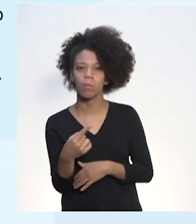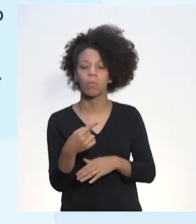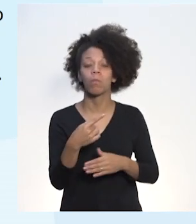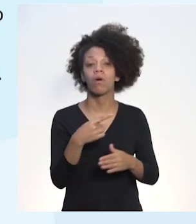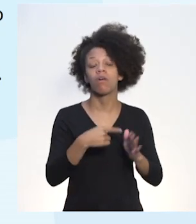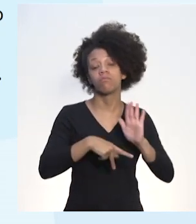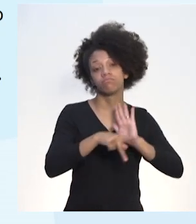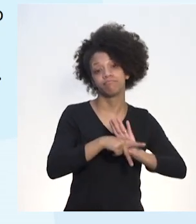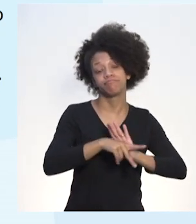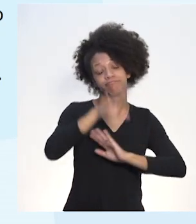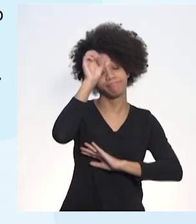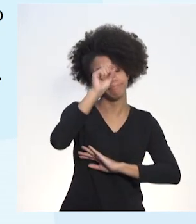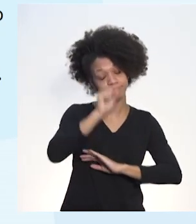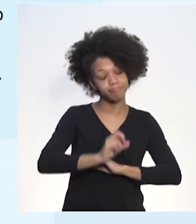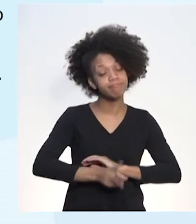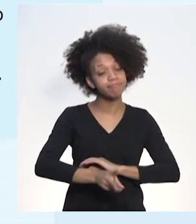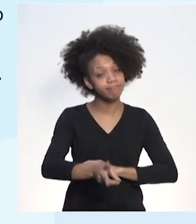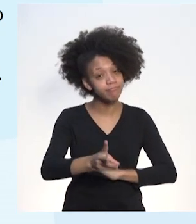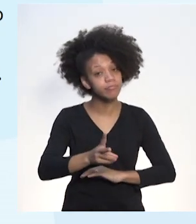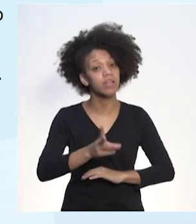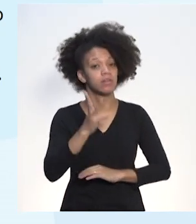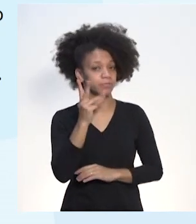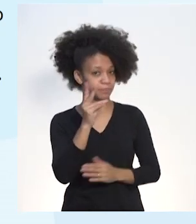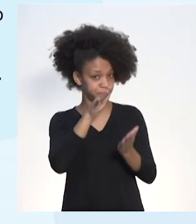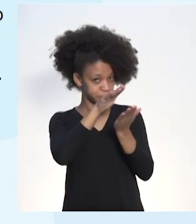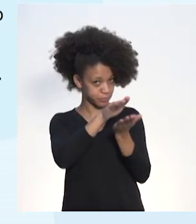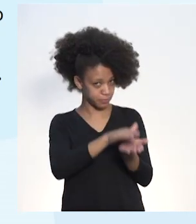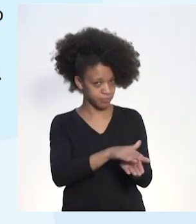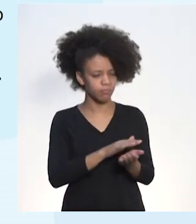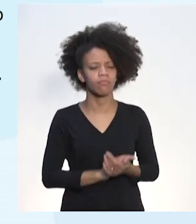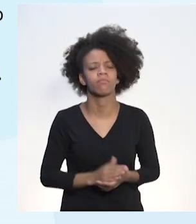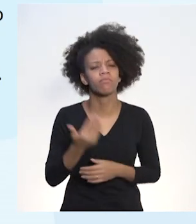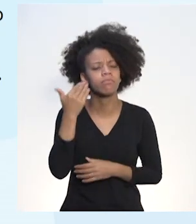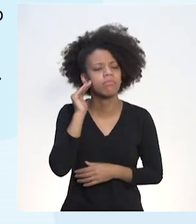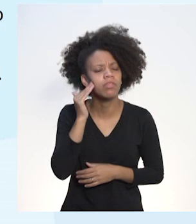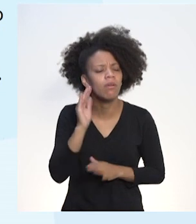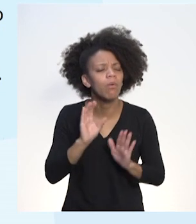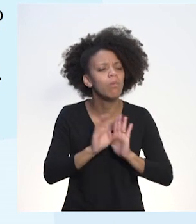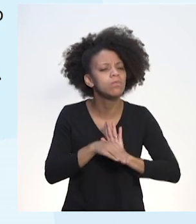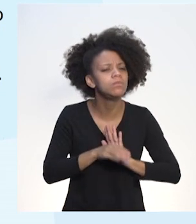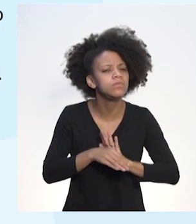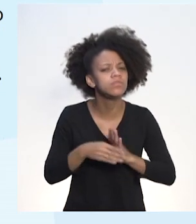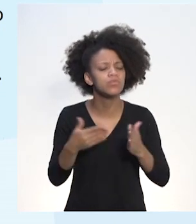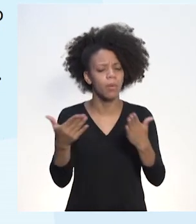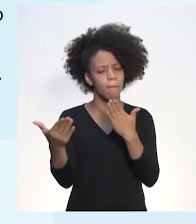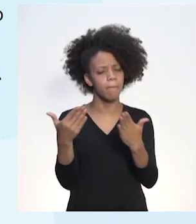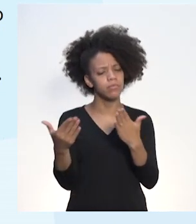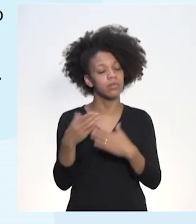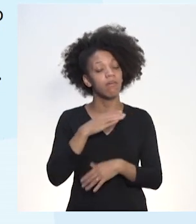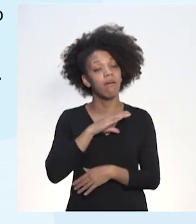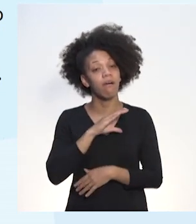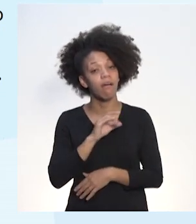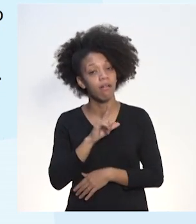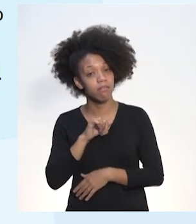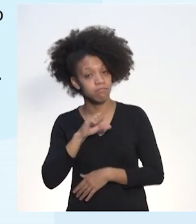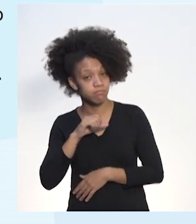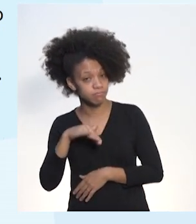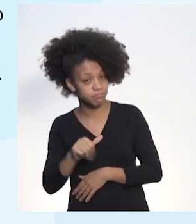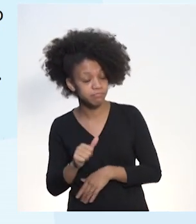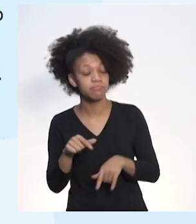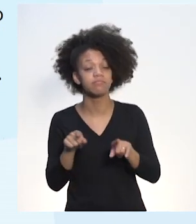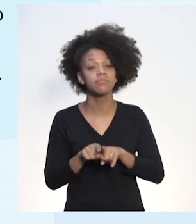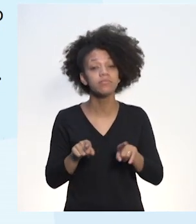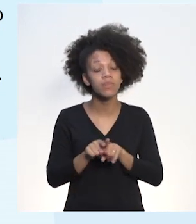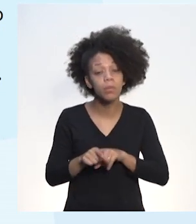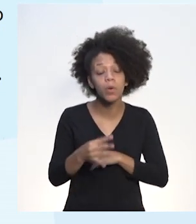Aprender Sempre, volume 3. Compreender o conceito de probabilidade clássica,